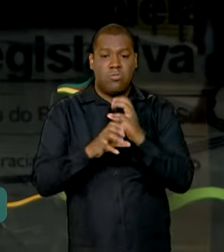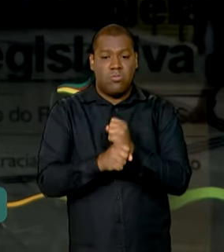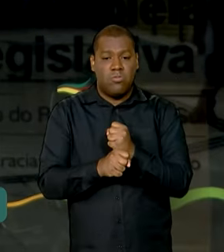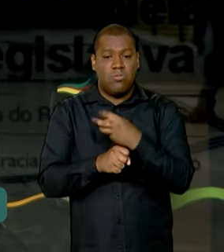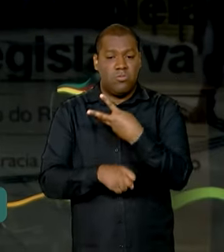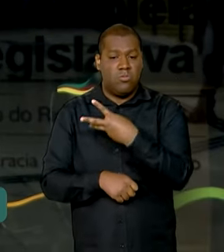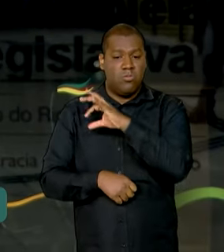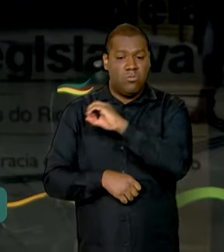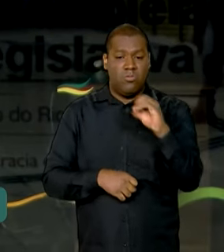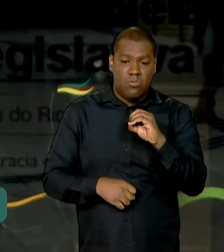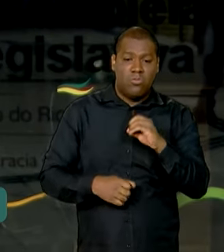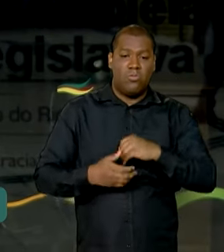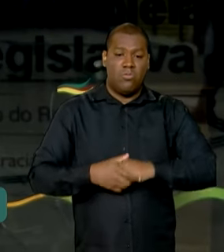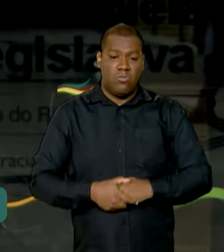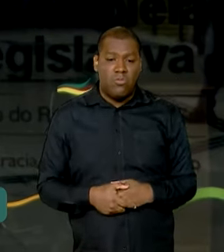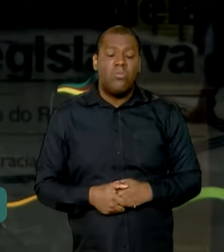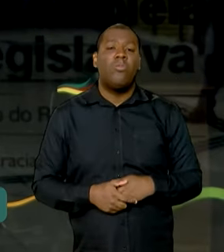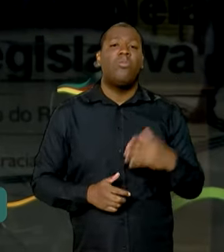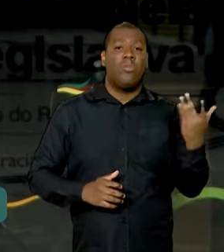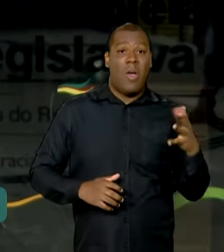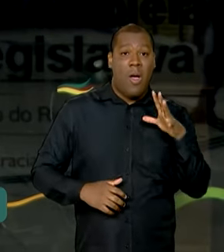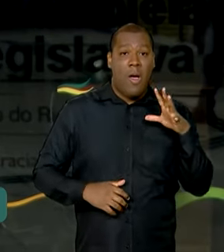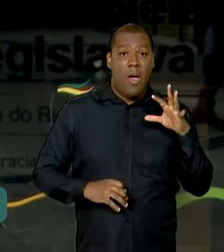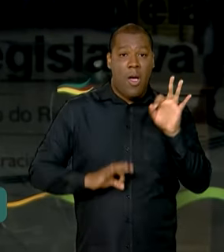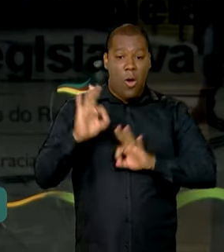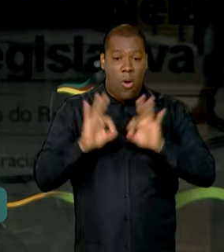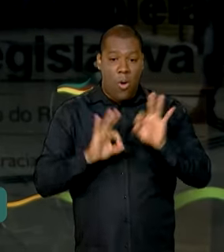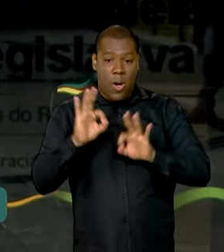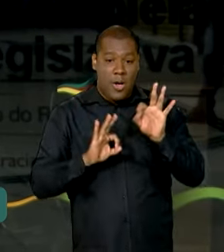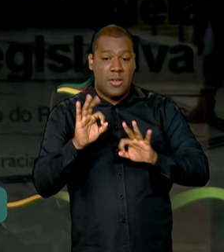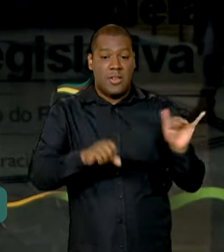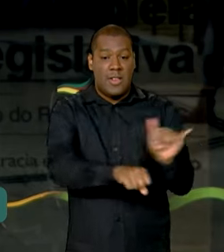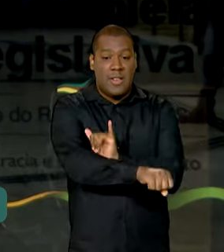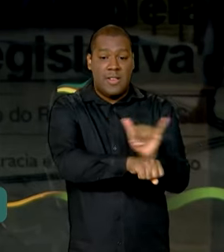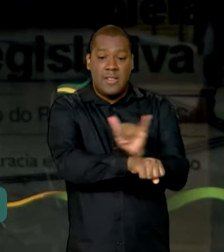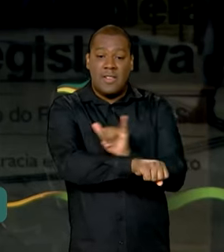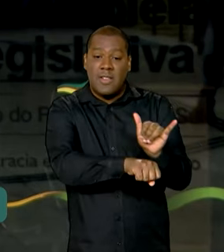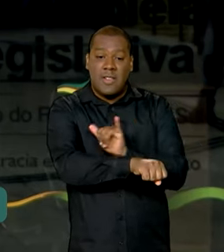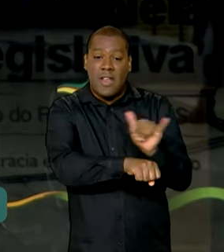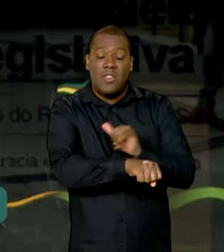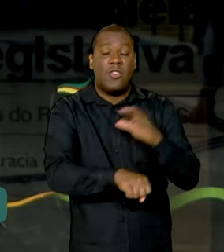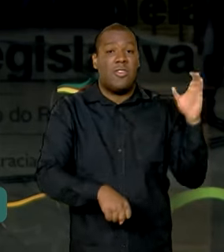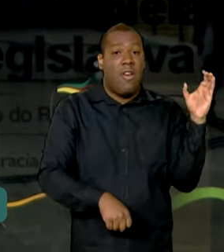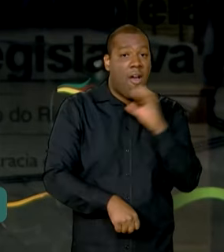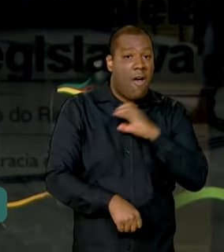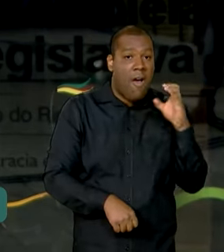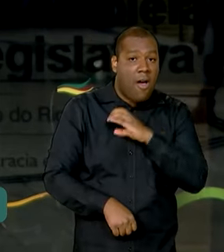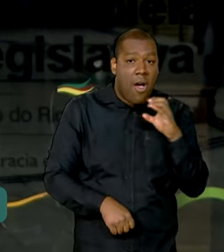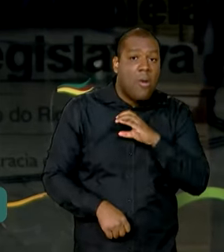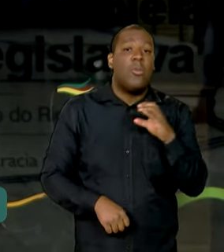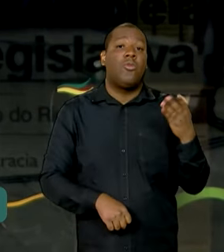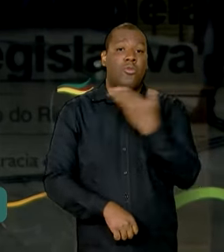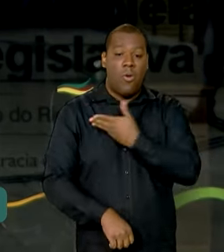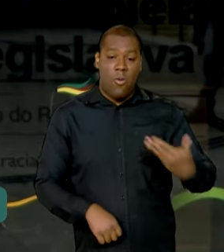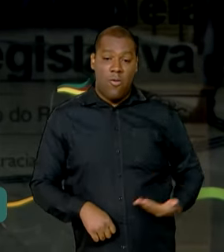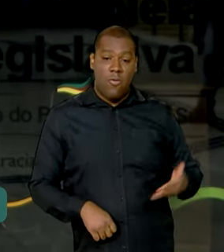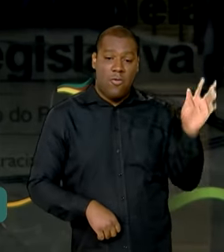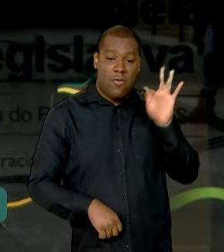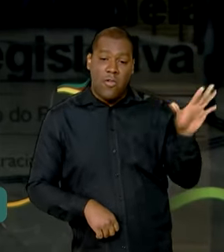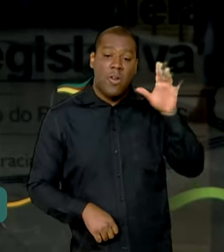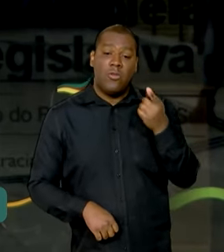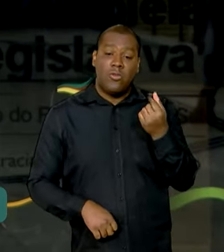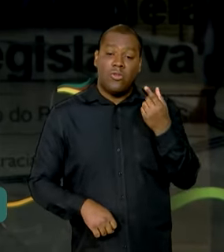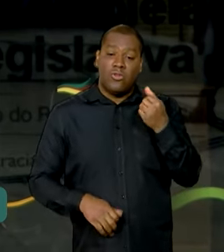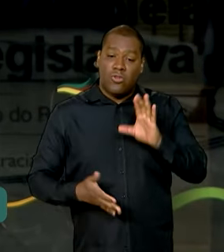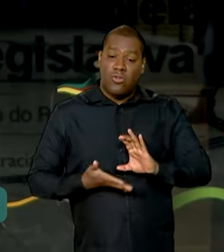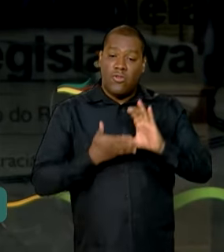né, o processo de projetos de liberação de recursos e de ações do governo federal aqui